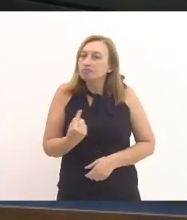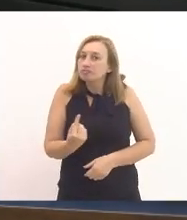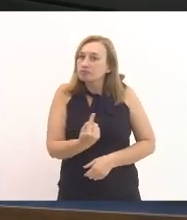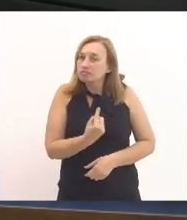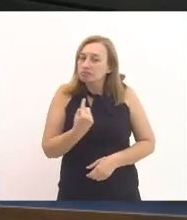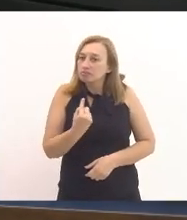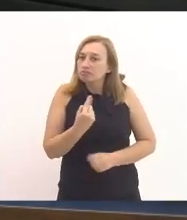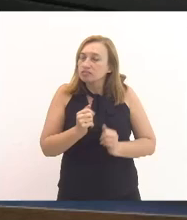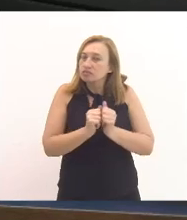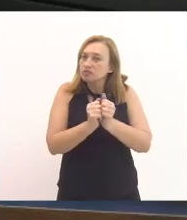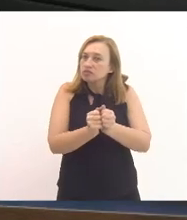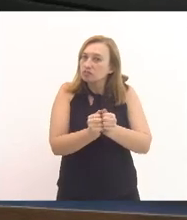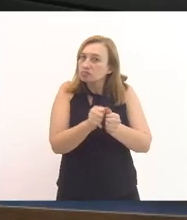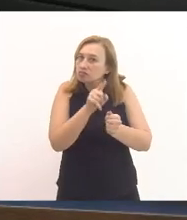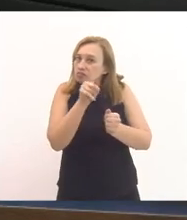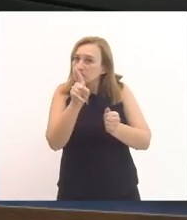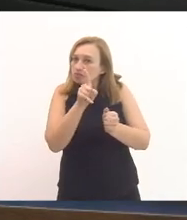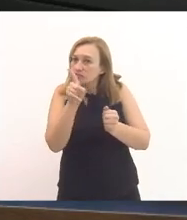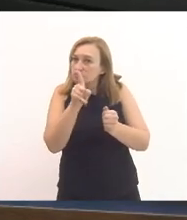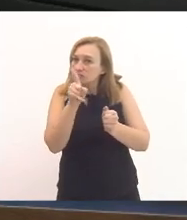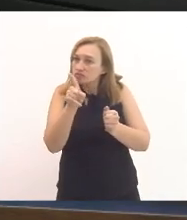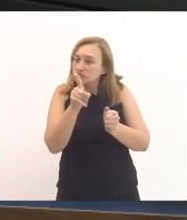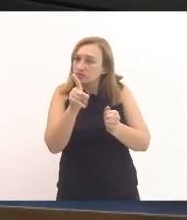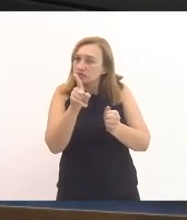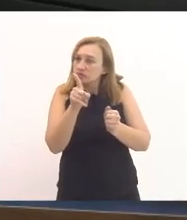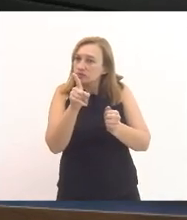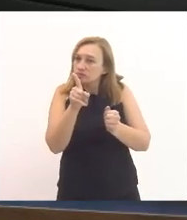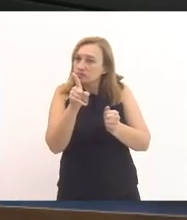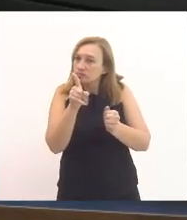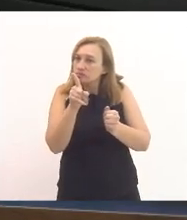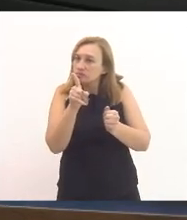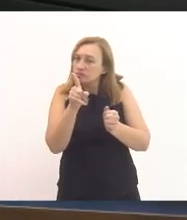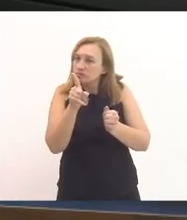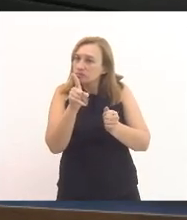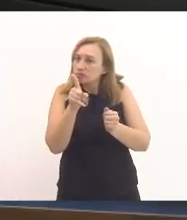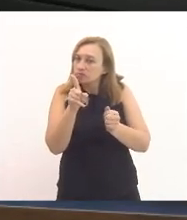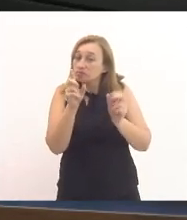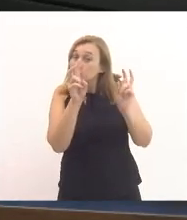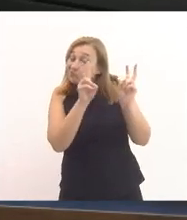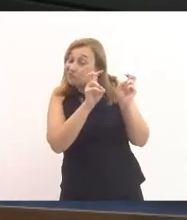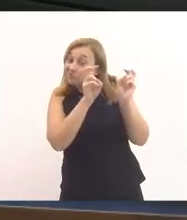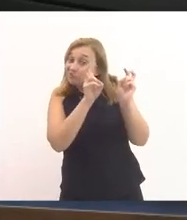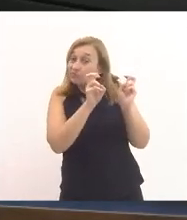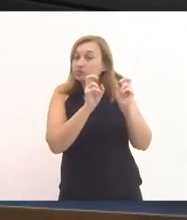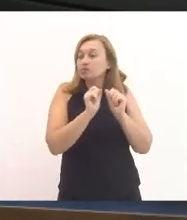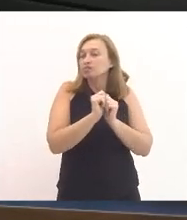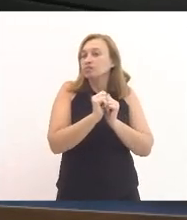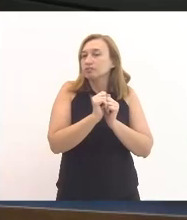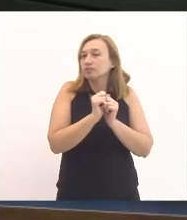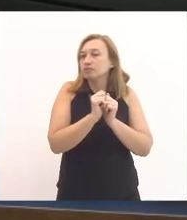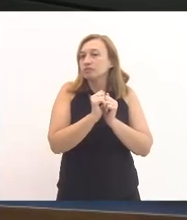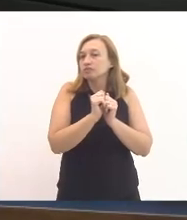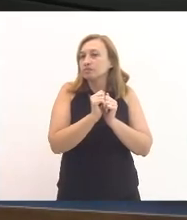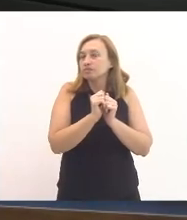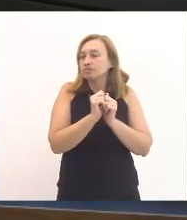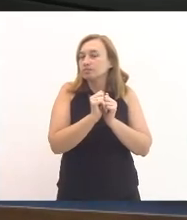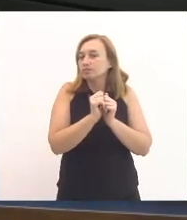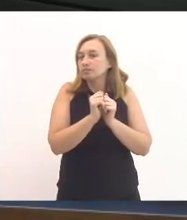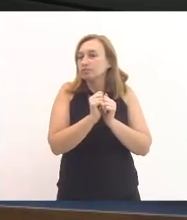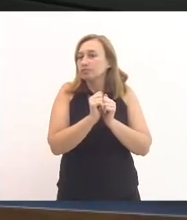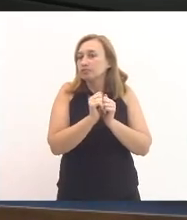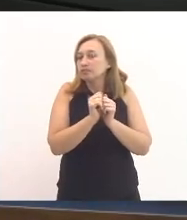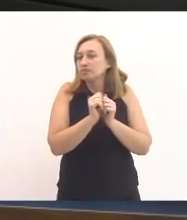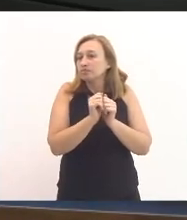estávamos juntos lá o e entre as pois make para pão de moscas